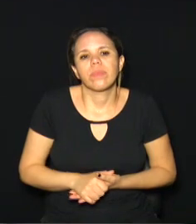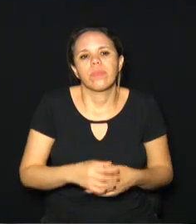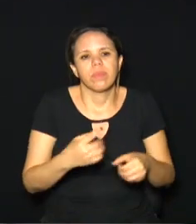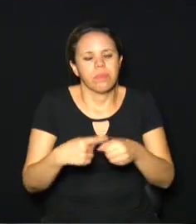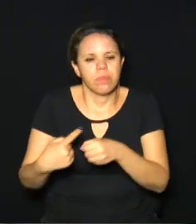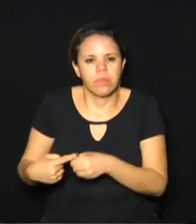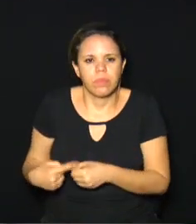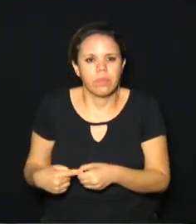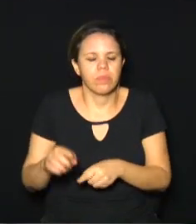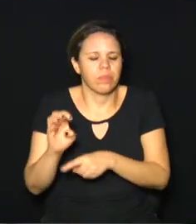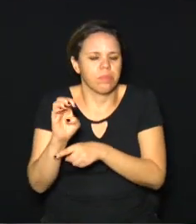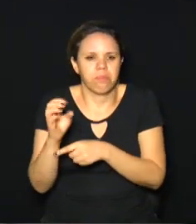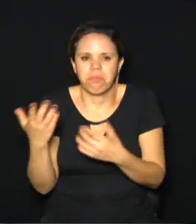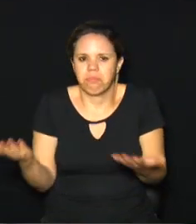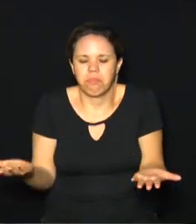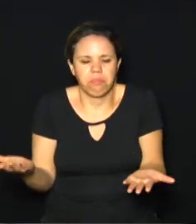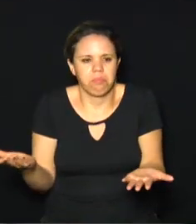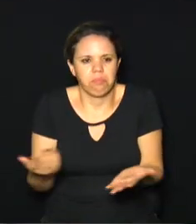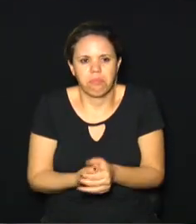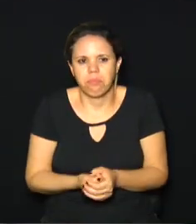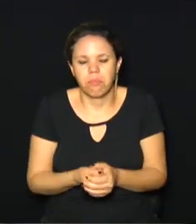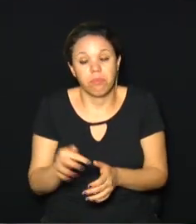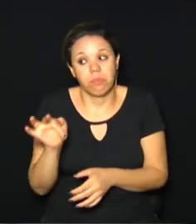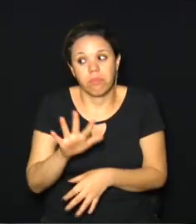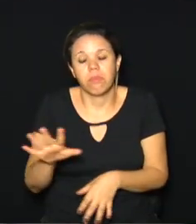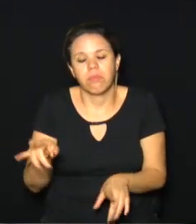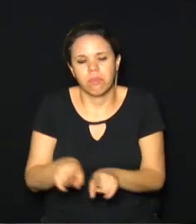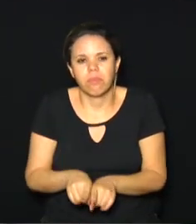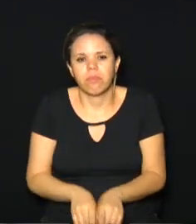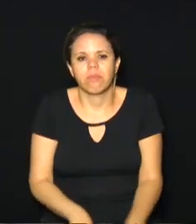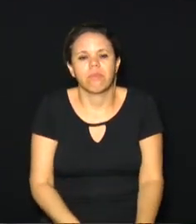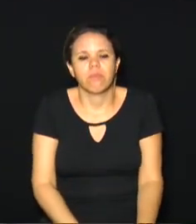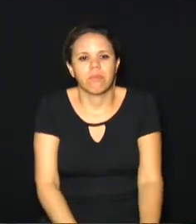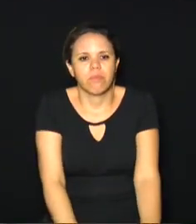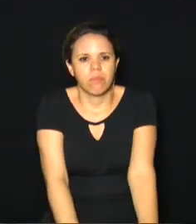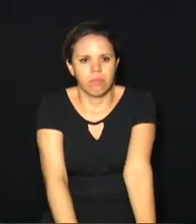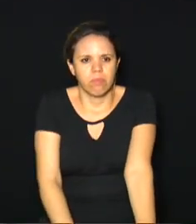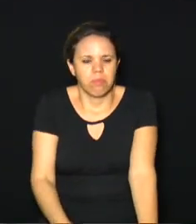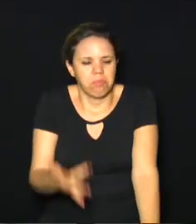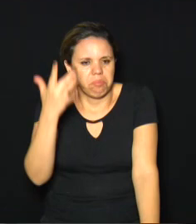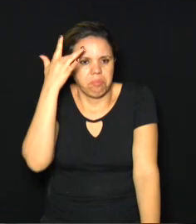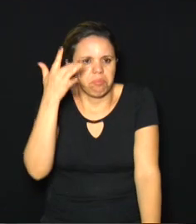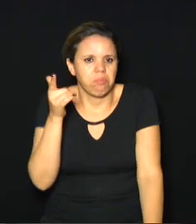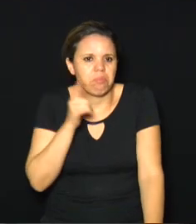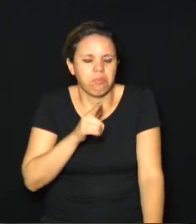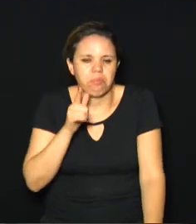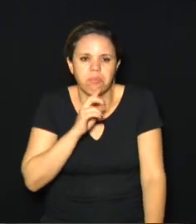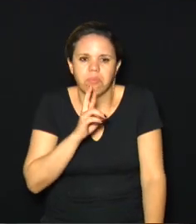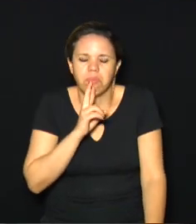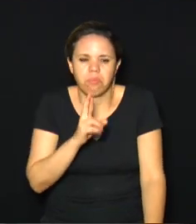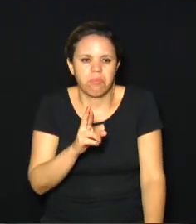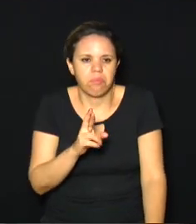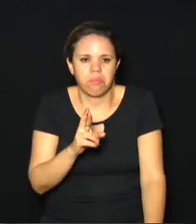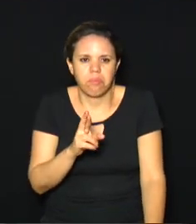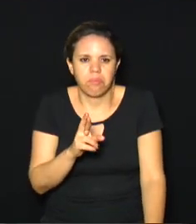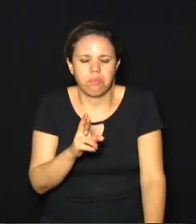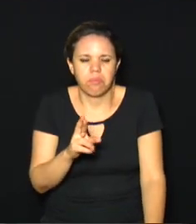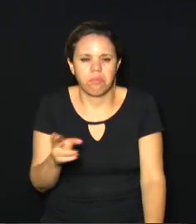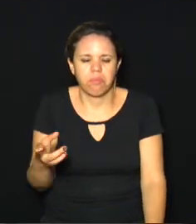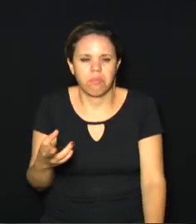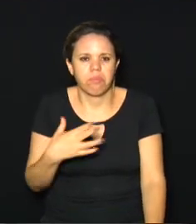municipal, seja a nível estadual, né? E até federal. Eu não sei se eu consegui responder de